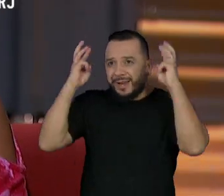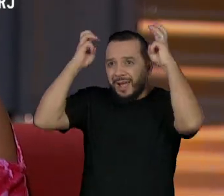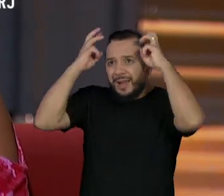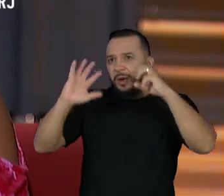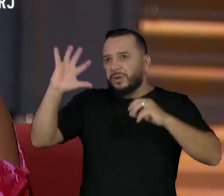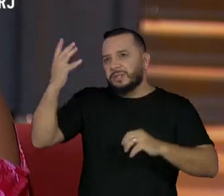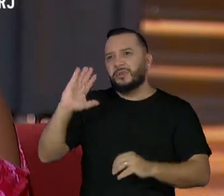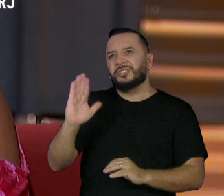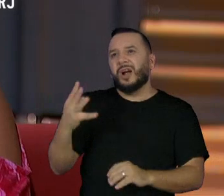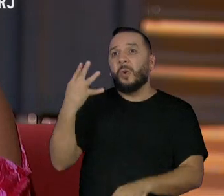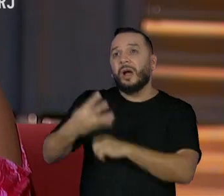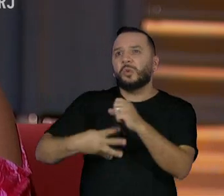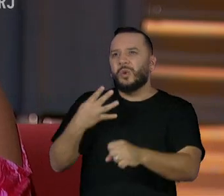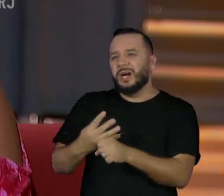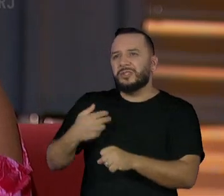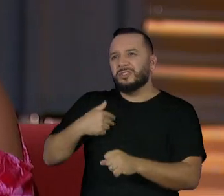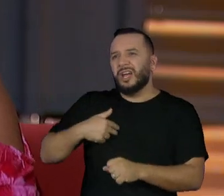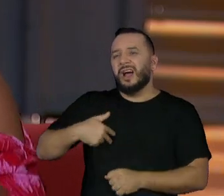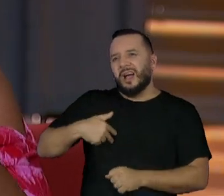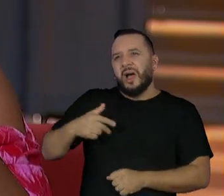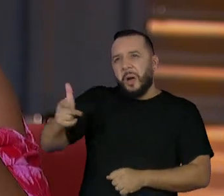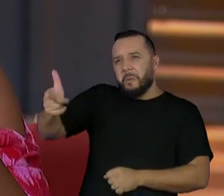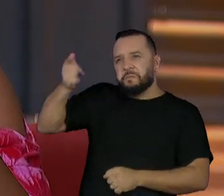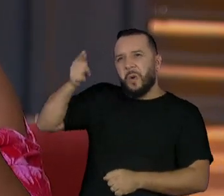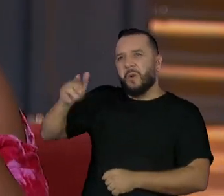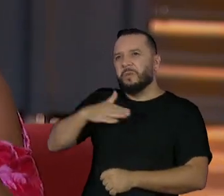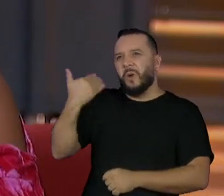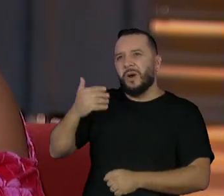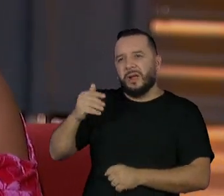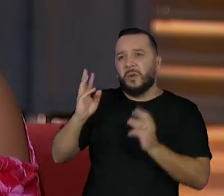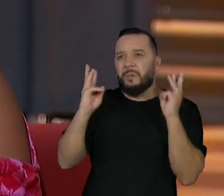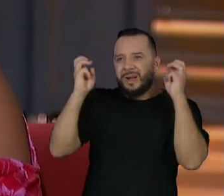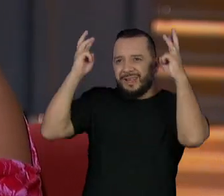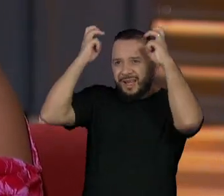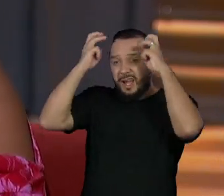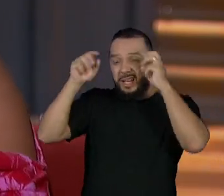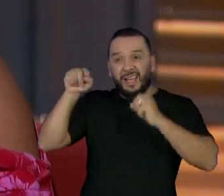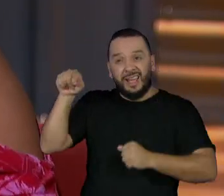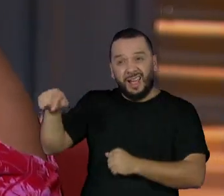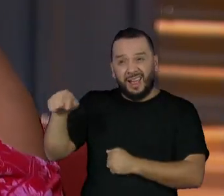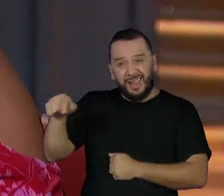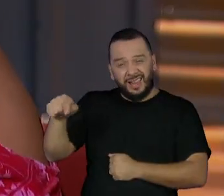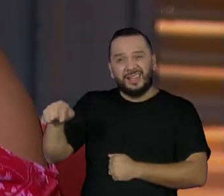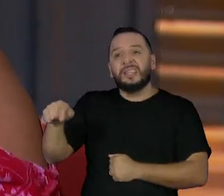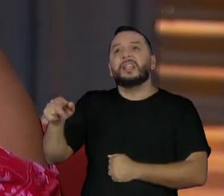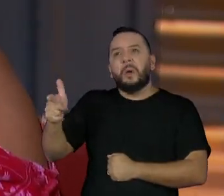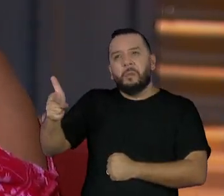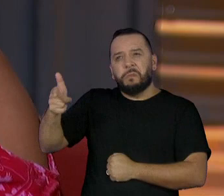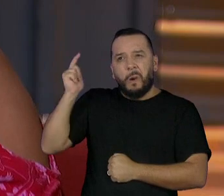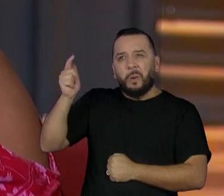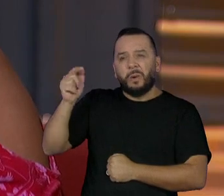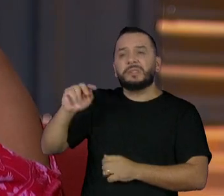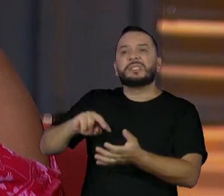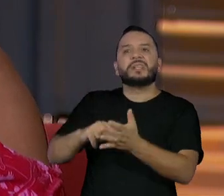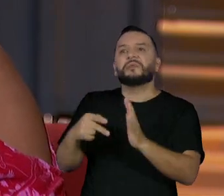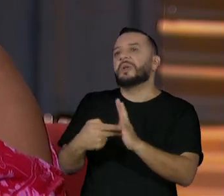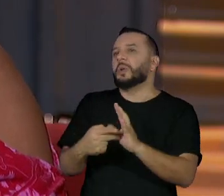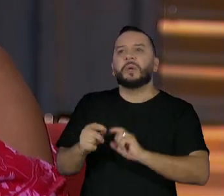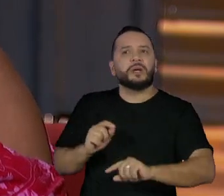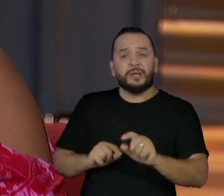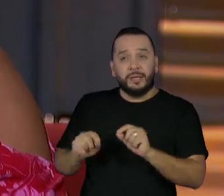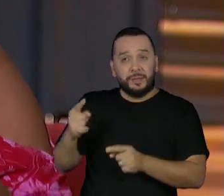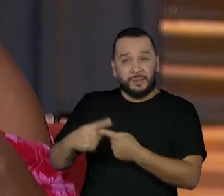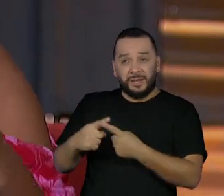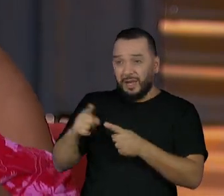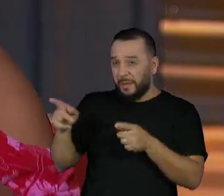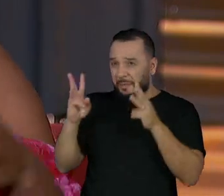4 anos do assassinato da Marielle. E esse assassinato dela foi, de certa forma, um recado, né? Porque a Marielle